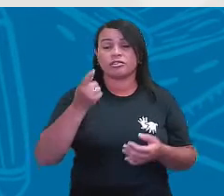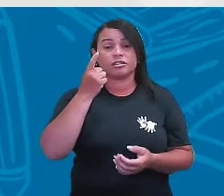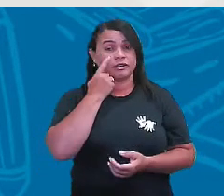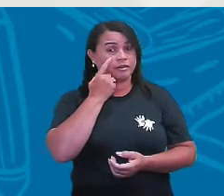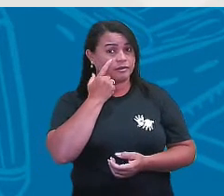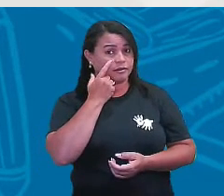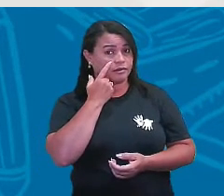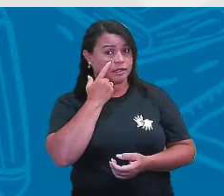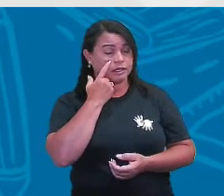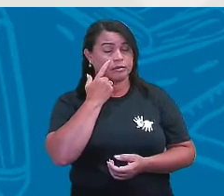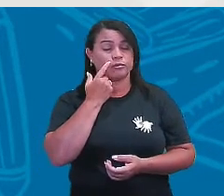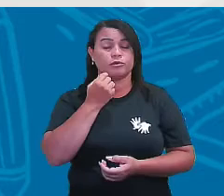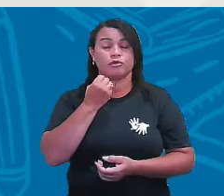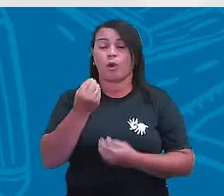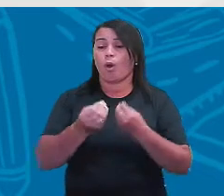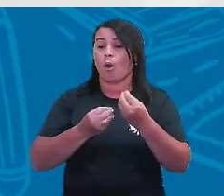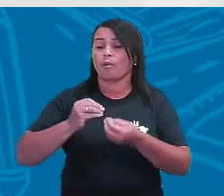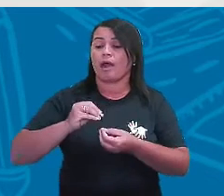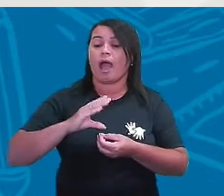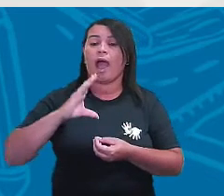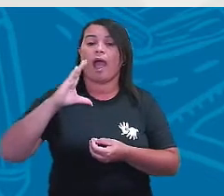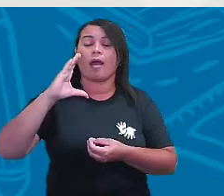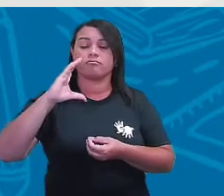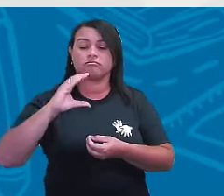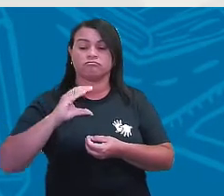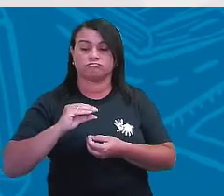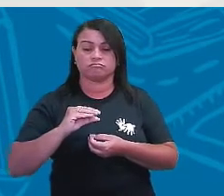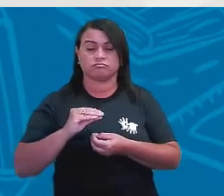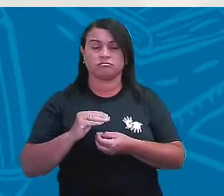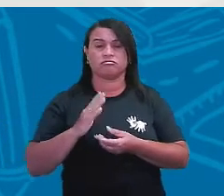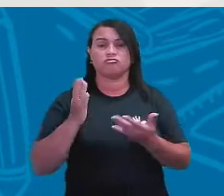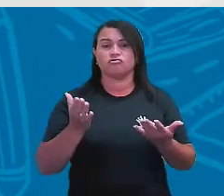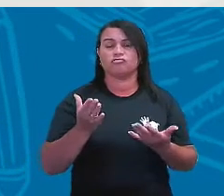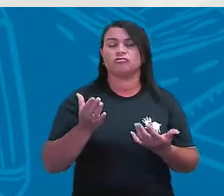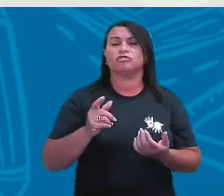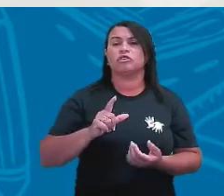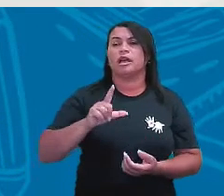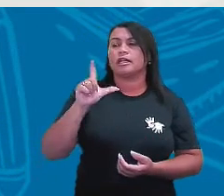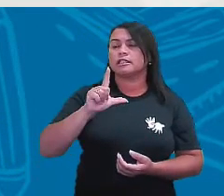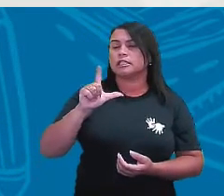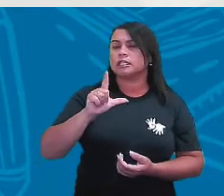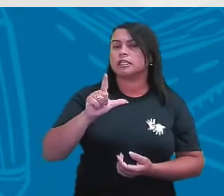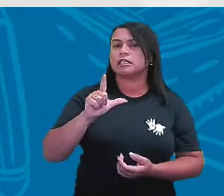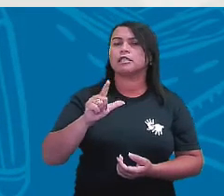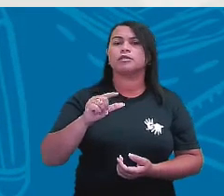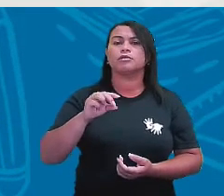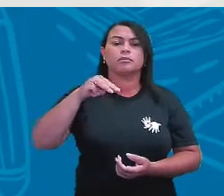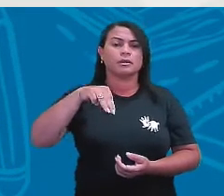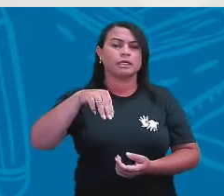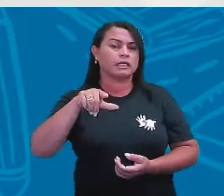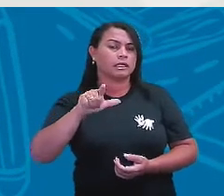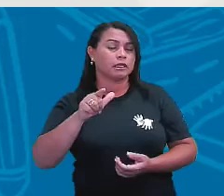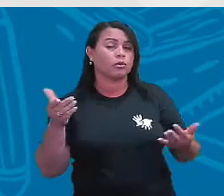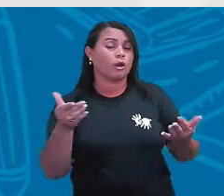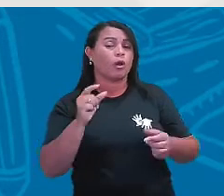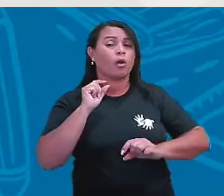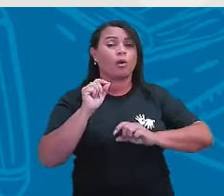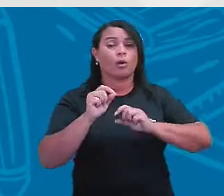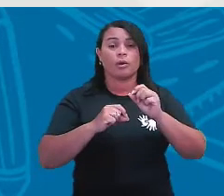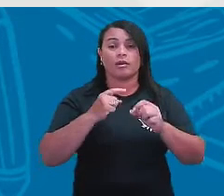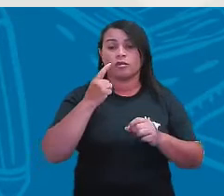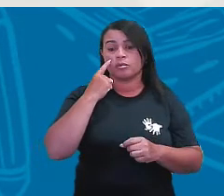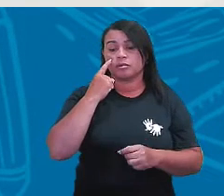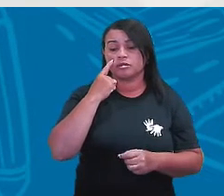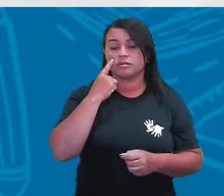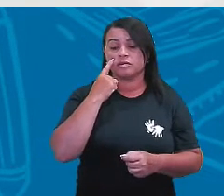as medidas de capacidade, né? A parte de medir o volume dos líquidos, nós vamos ver agora